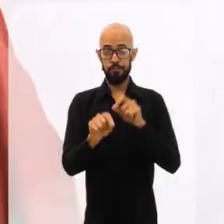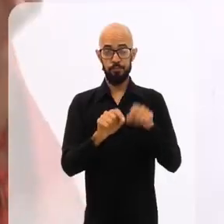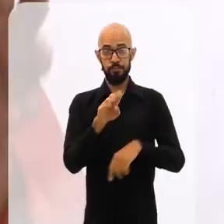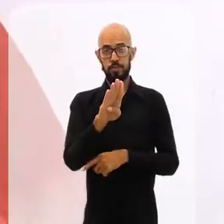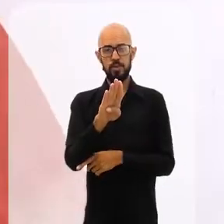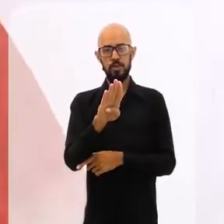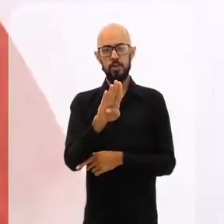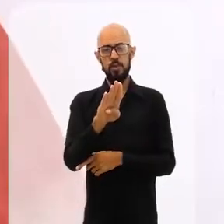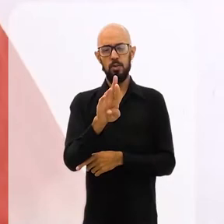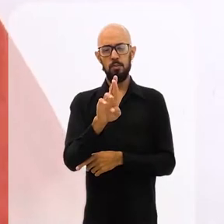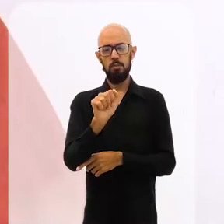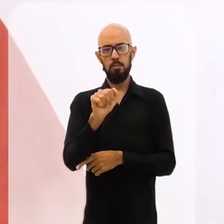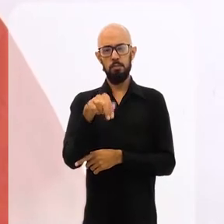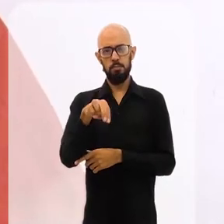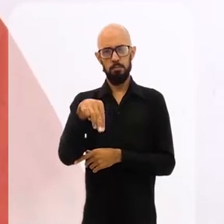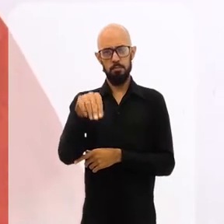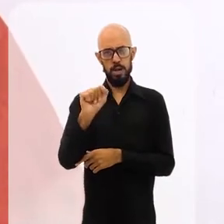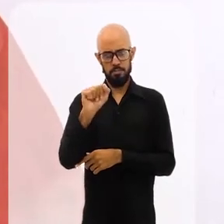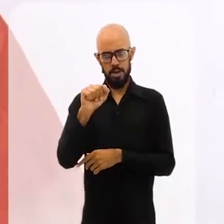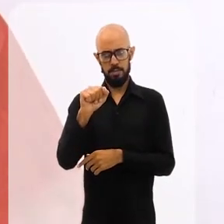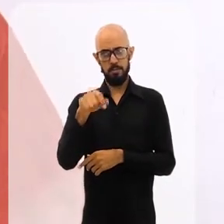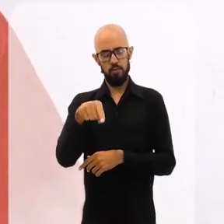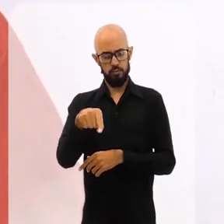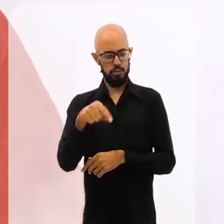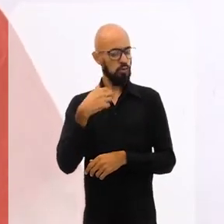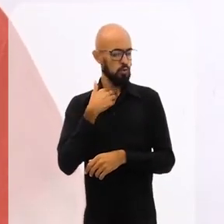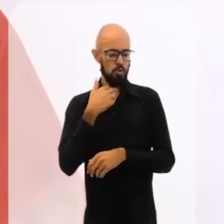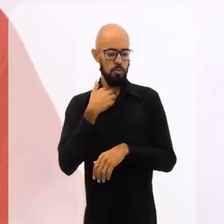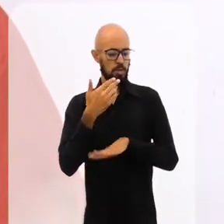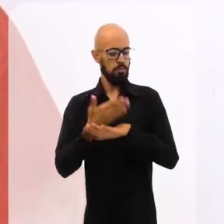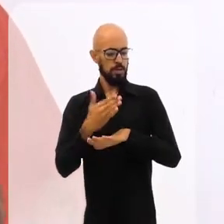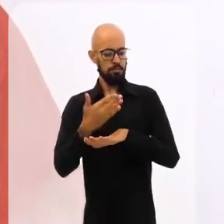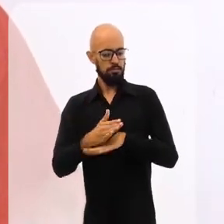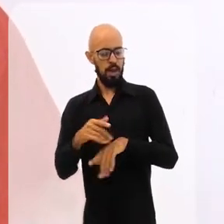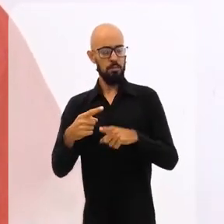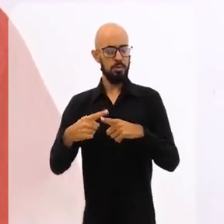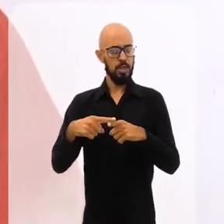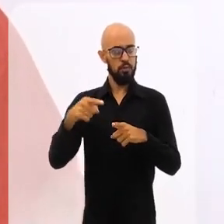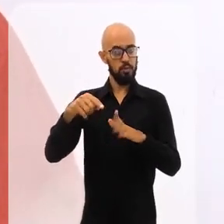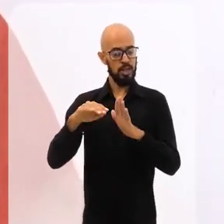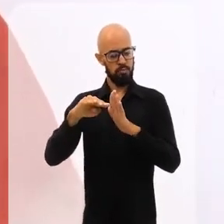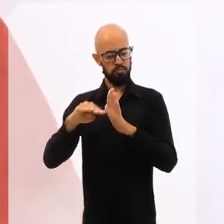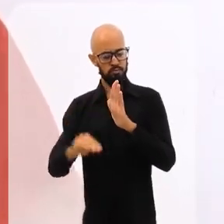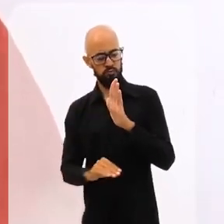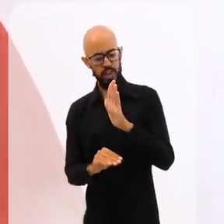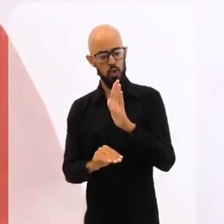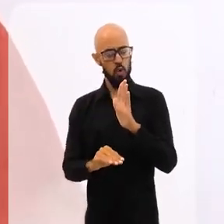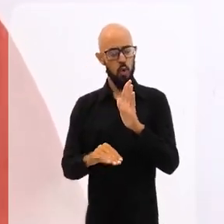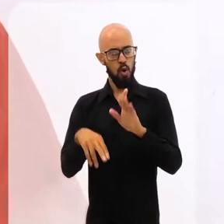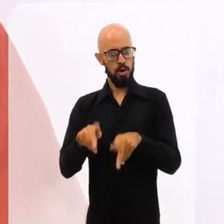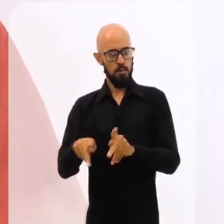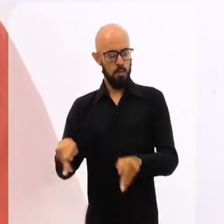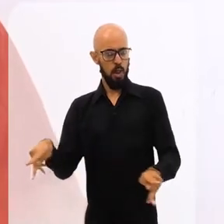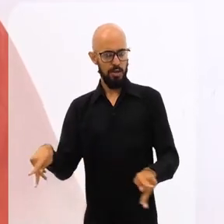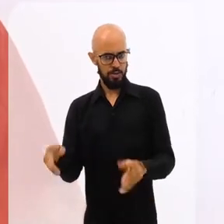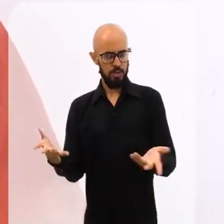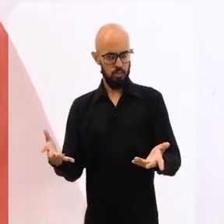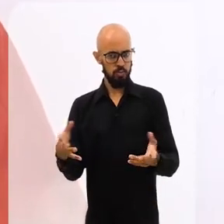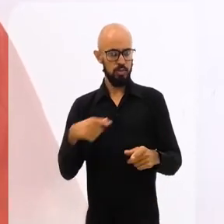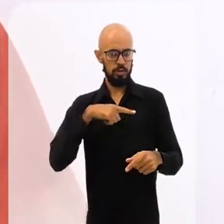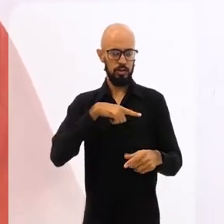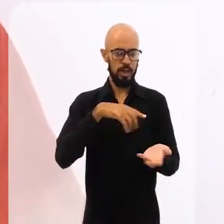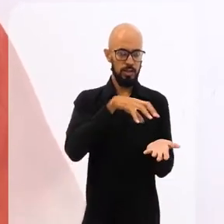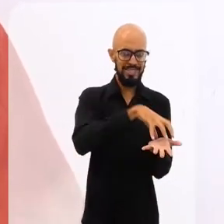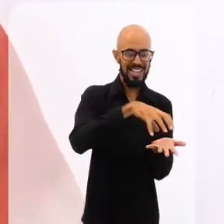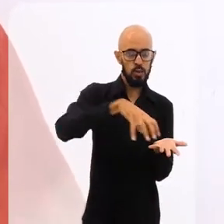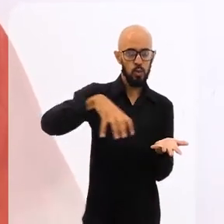o controle, né? Você não pode praticar porque você pertence a uma classe inferior. Tanto é que alguns